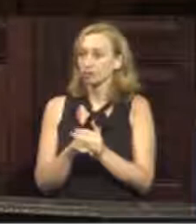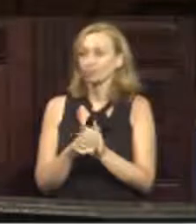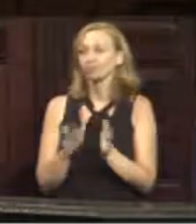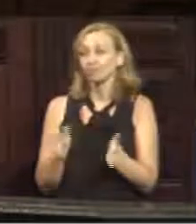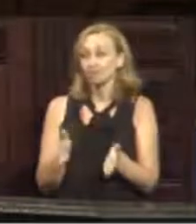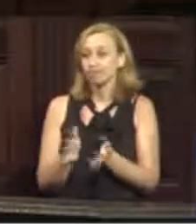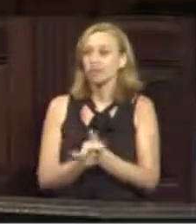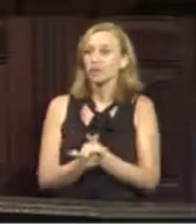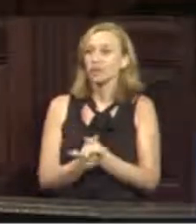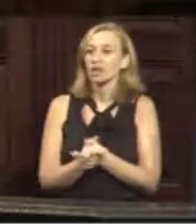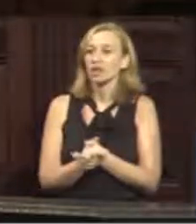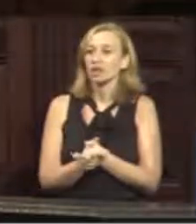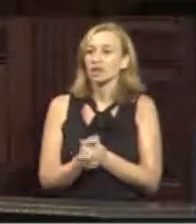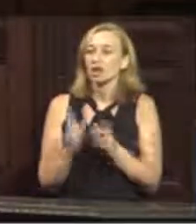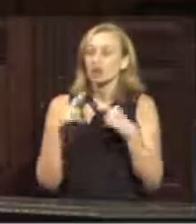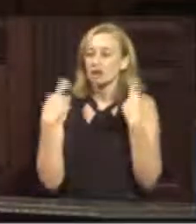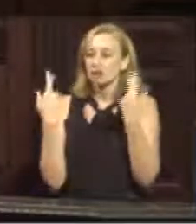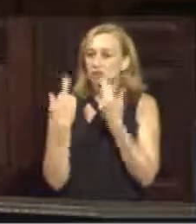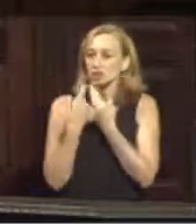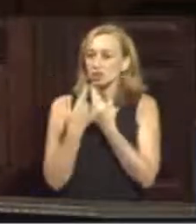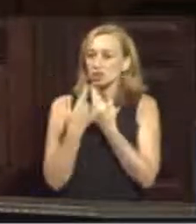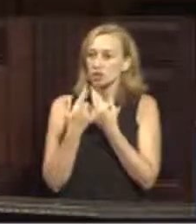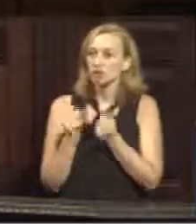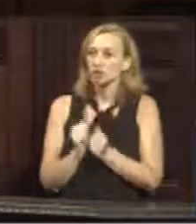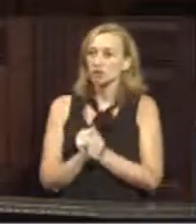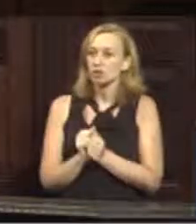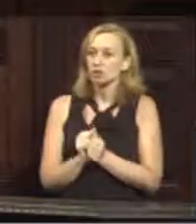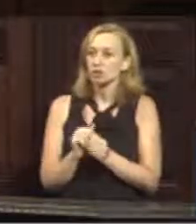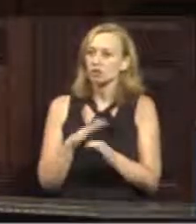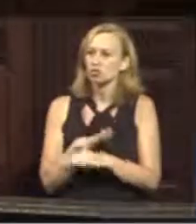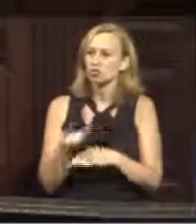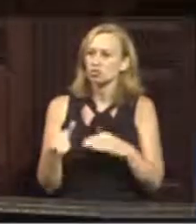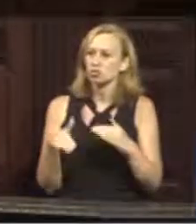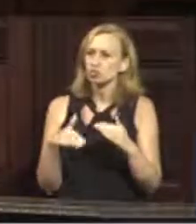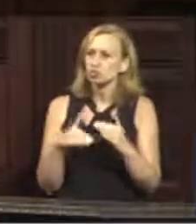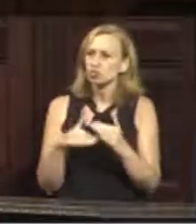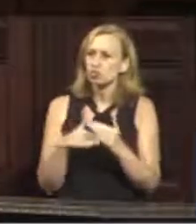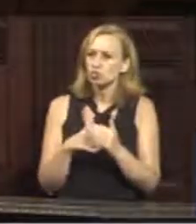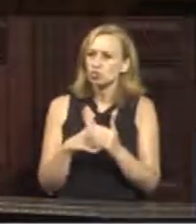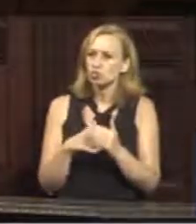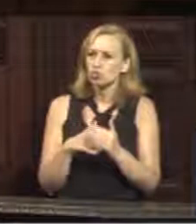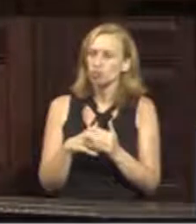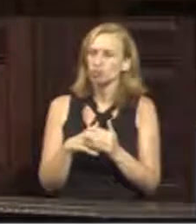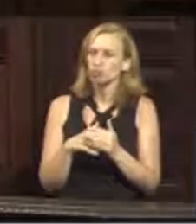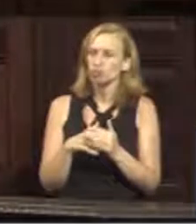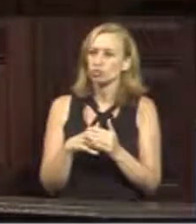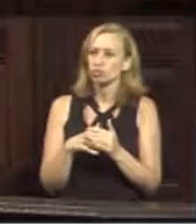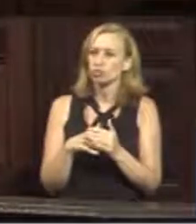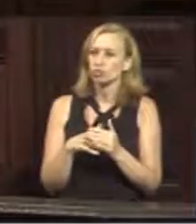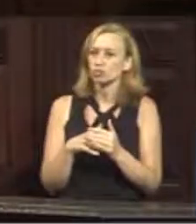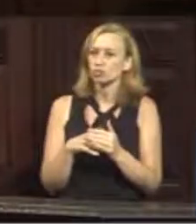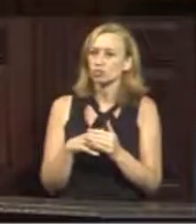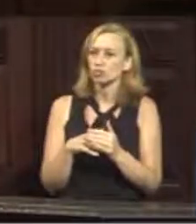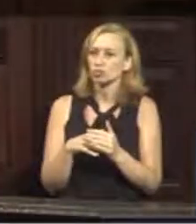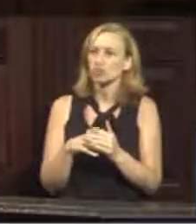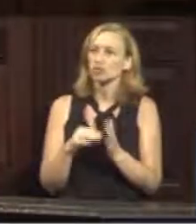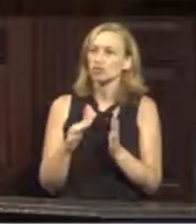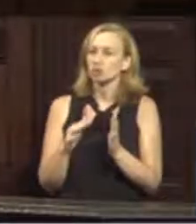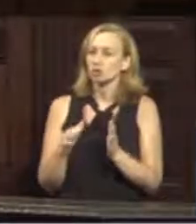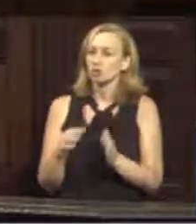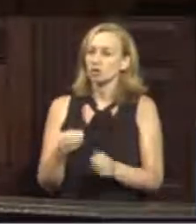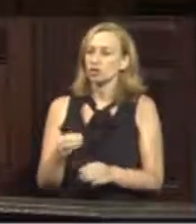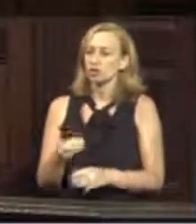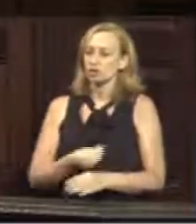E essa audiência pública, todos os segmentos que trabalham nessa área estiveram